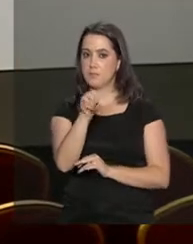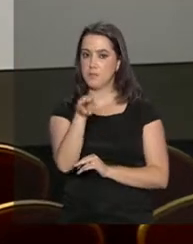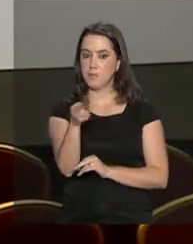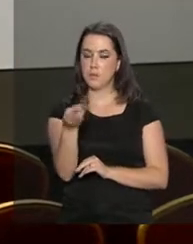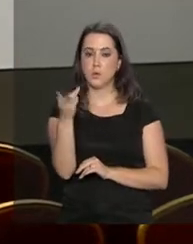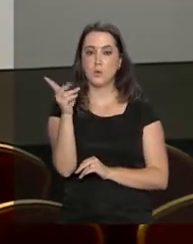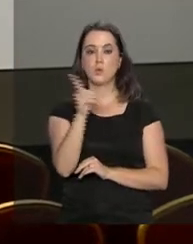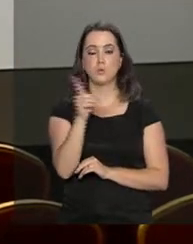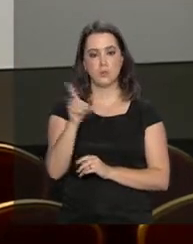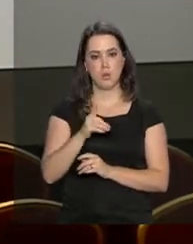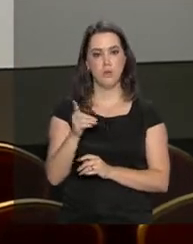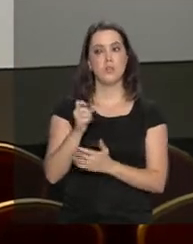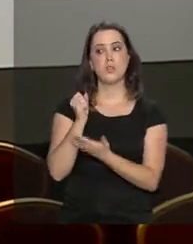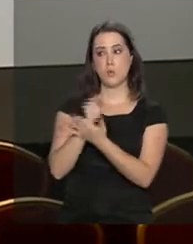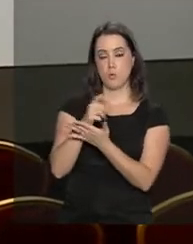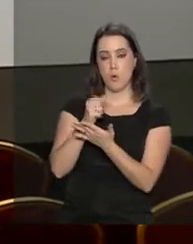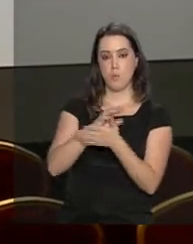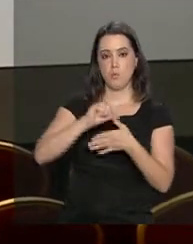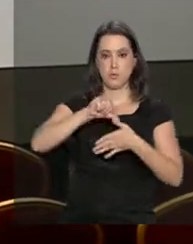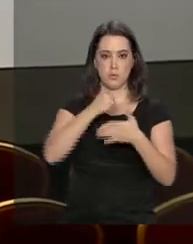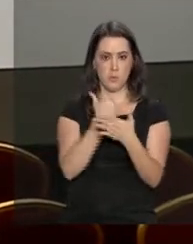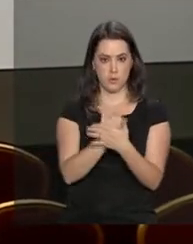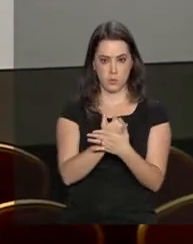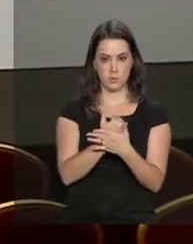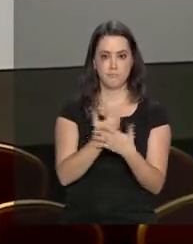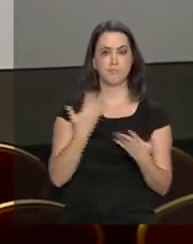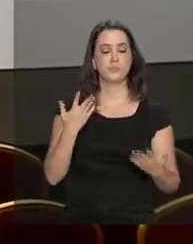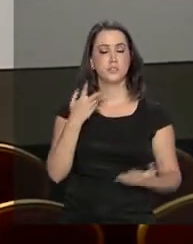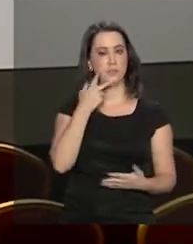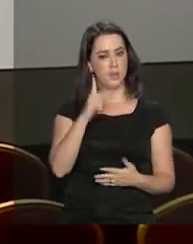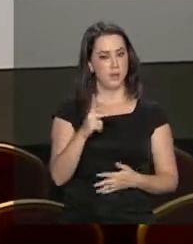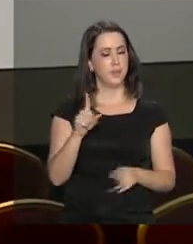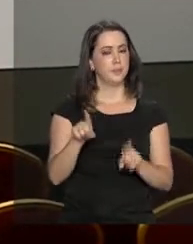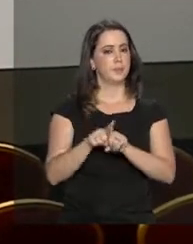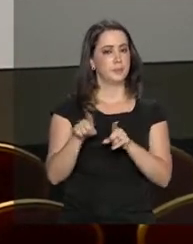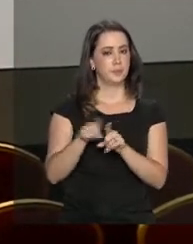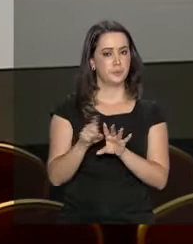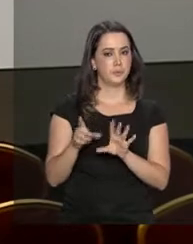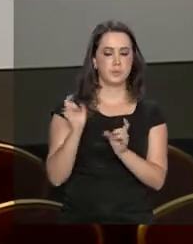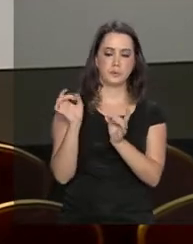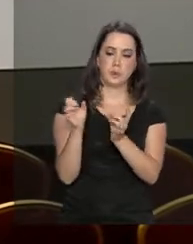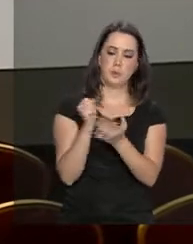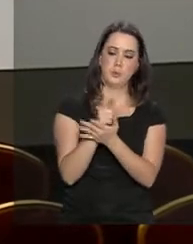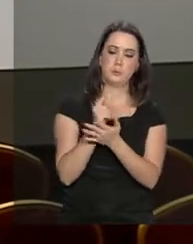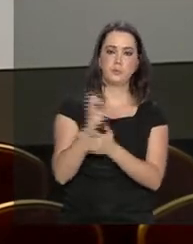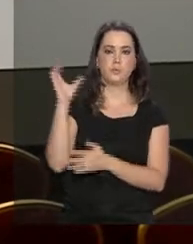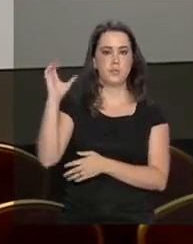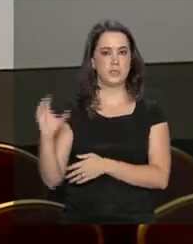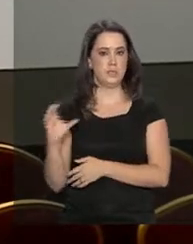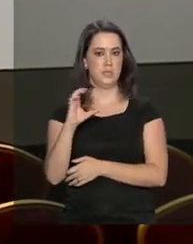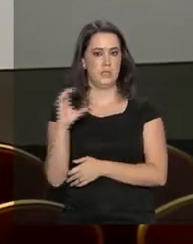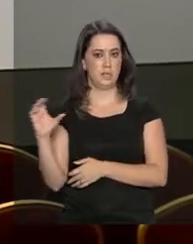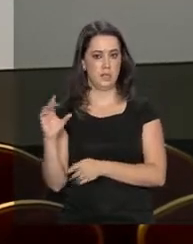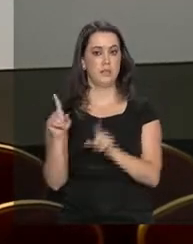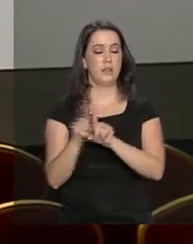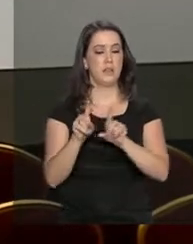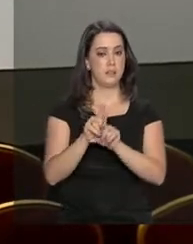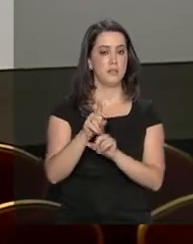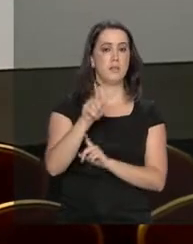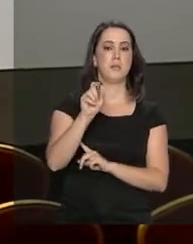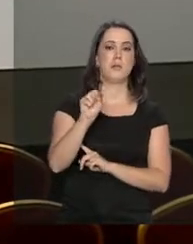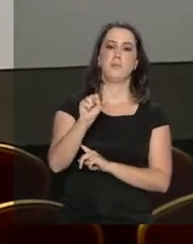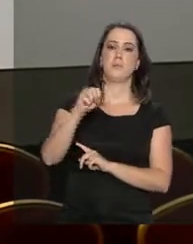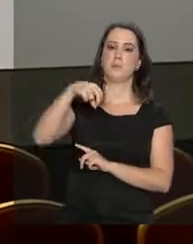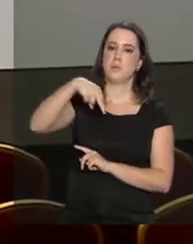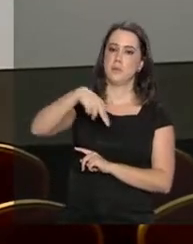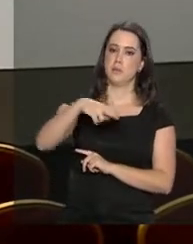em importação do mercosul ele deu ainda o exemplo de negociações com o canadá e com a cingapura o que vai